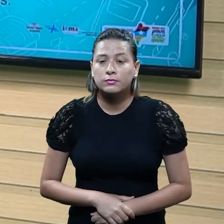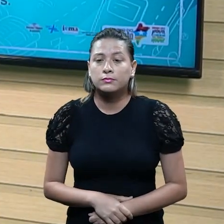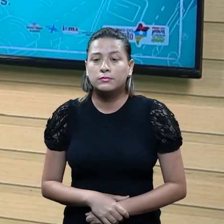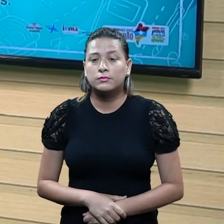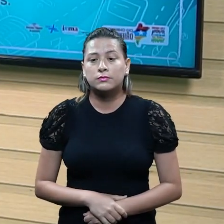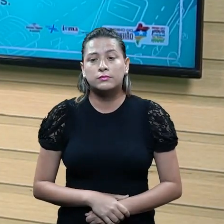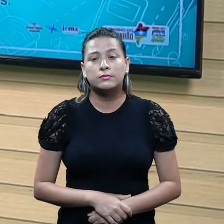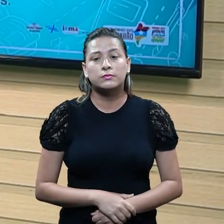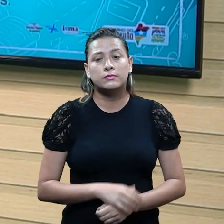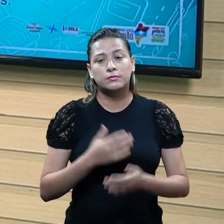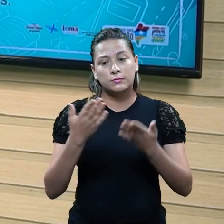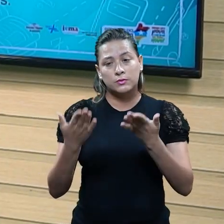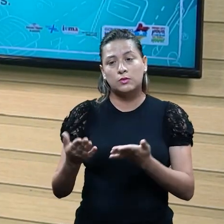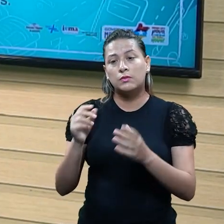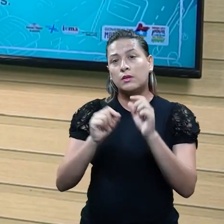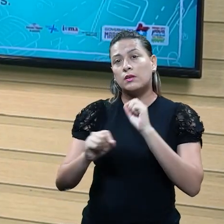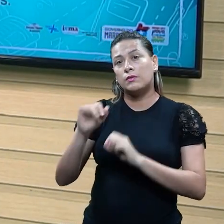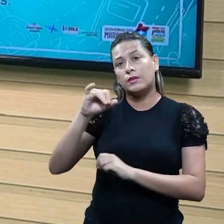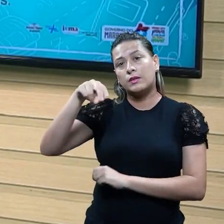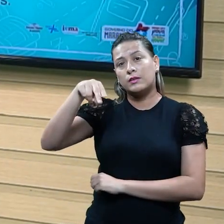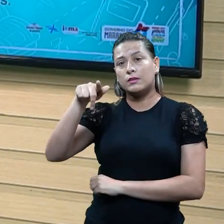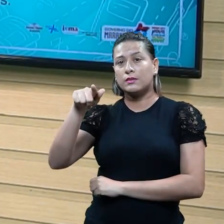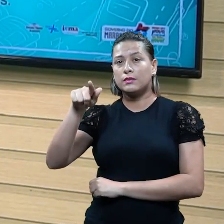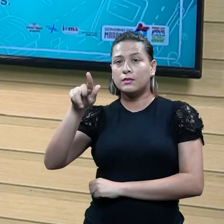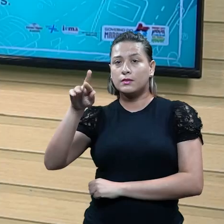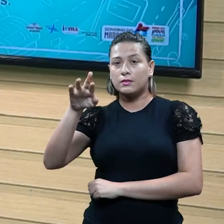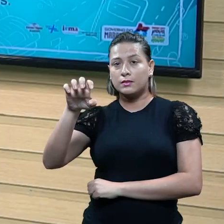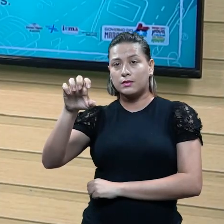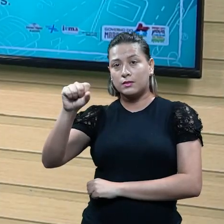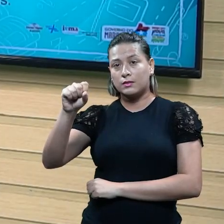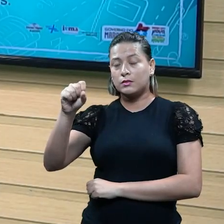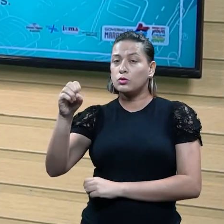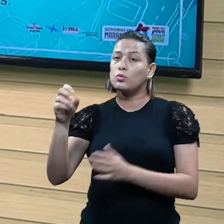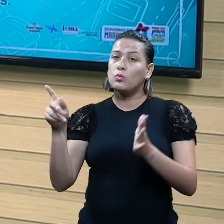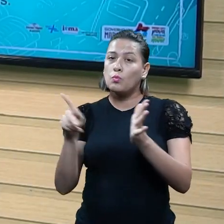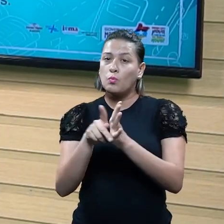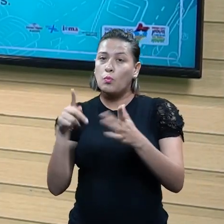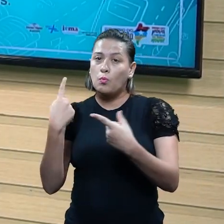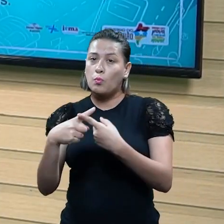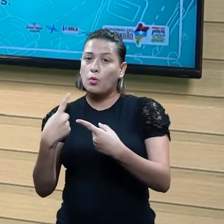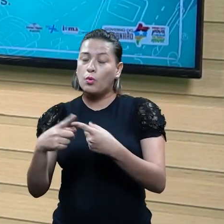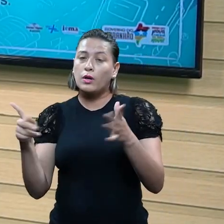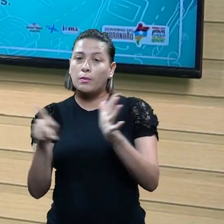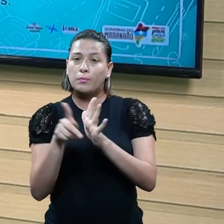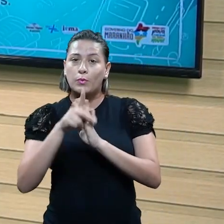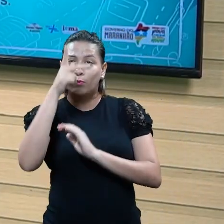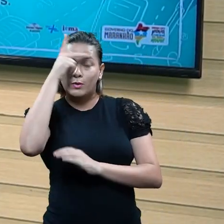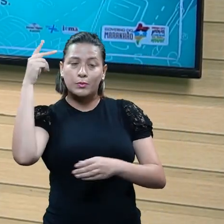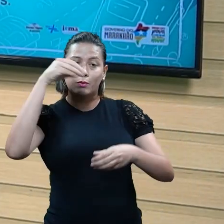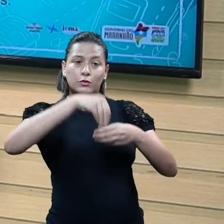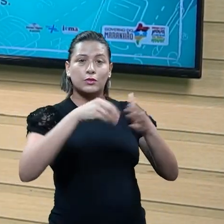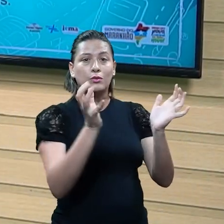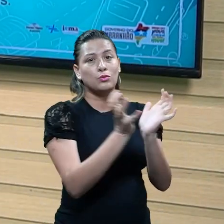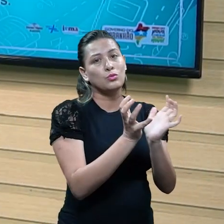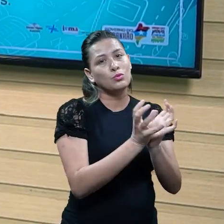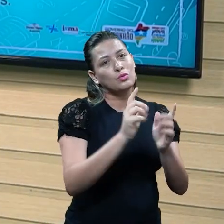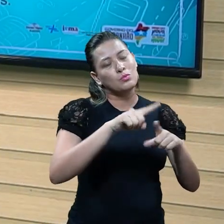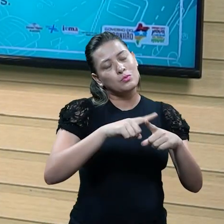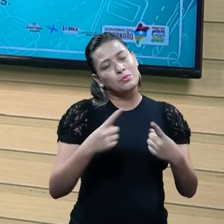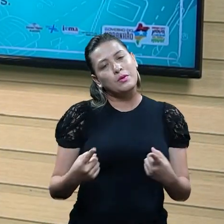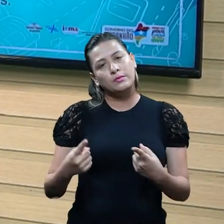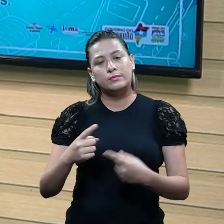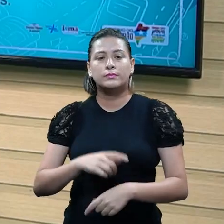cooperado, ele é reconhecido como ingresso. Agora, quando a cooperativa realiza atividades que extrapolam o ato cooperado, ou